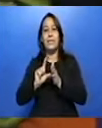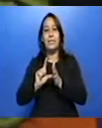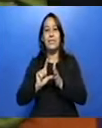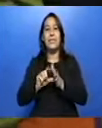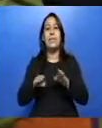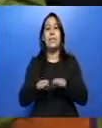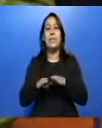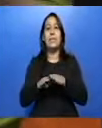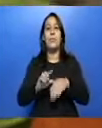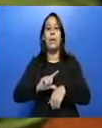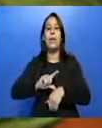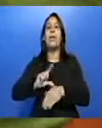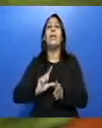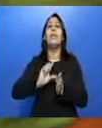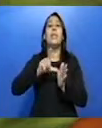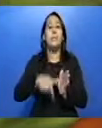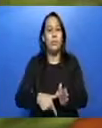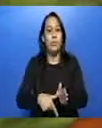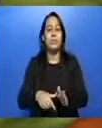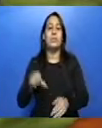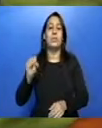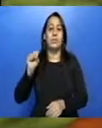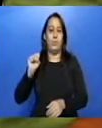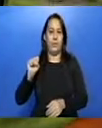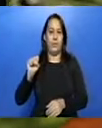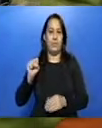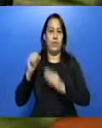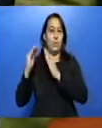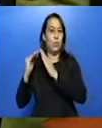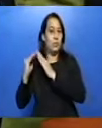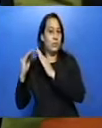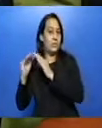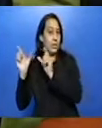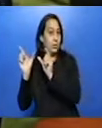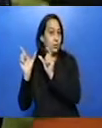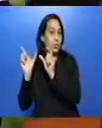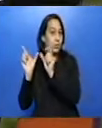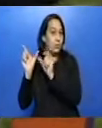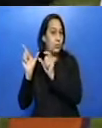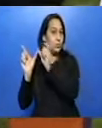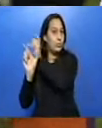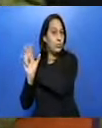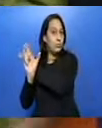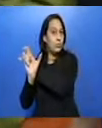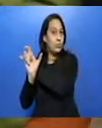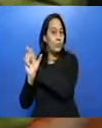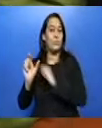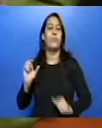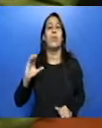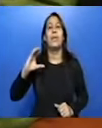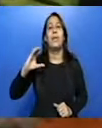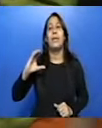nessas palavras. Então, a gente vai contornar os vizinhos da letra S. Vamos lá? Casa. Lápis de cor na